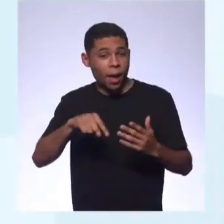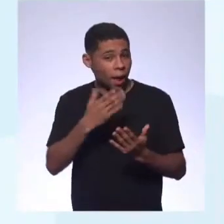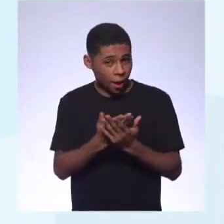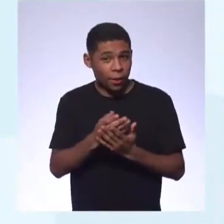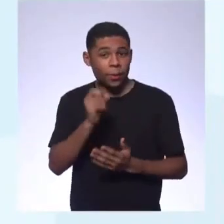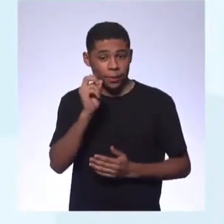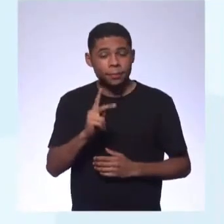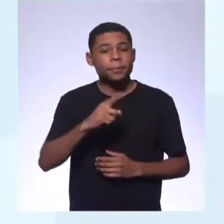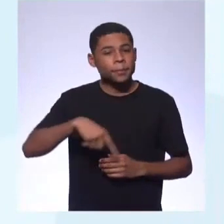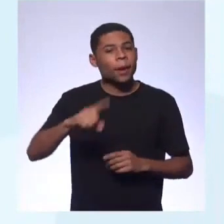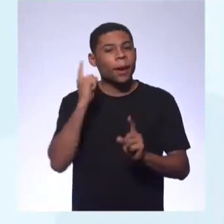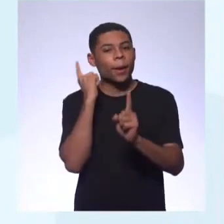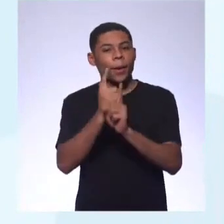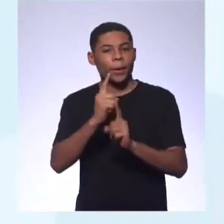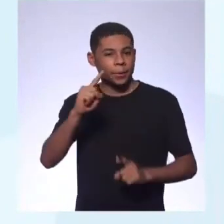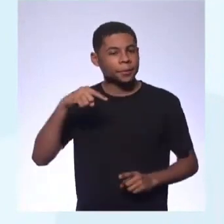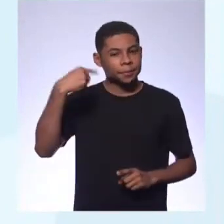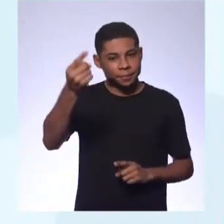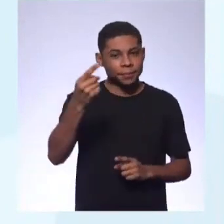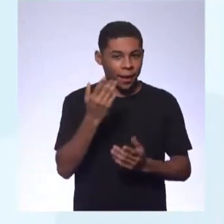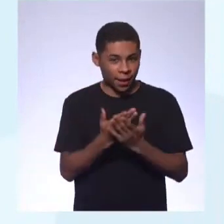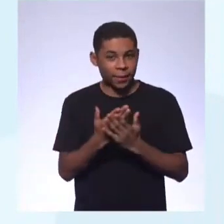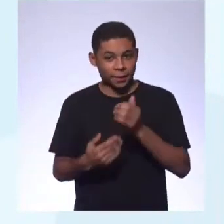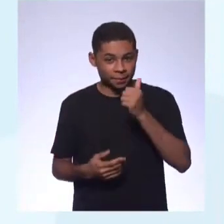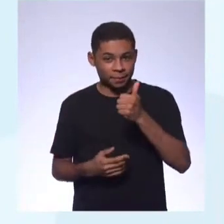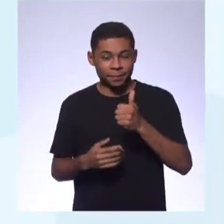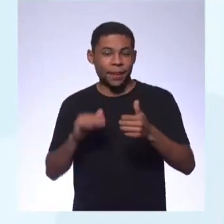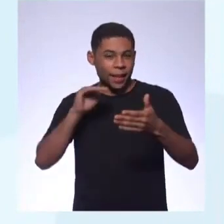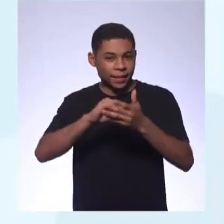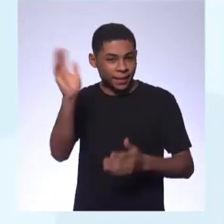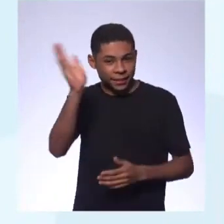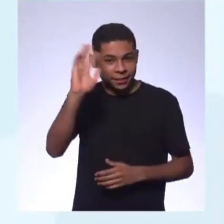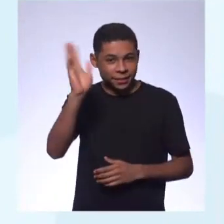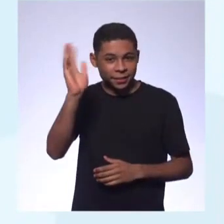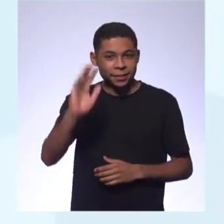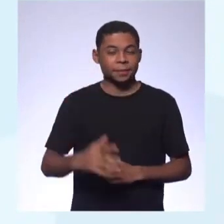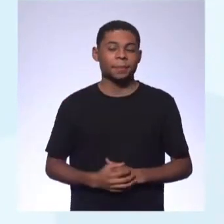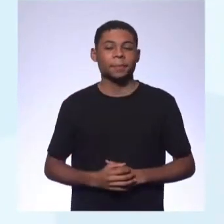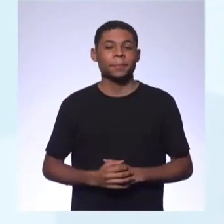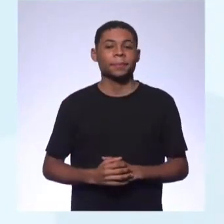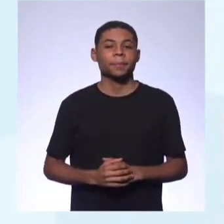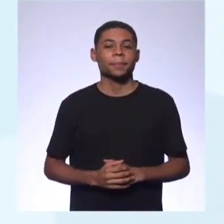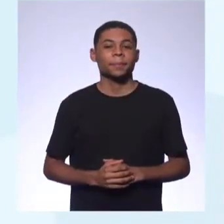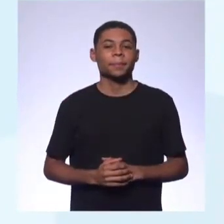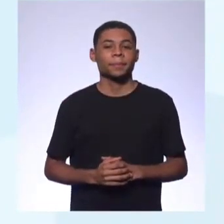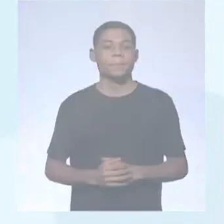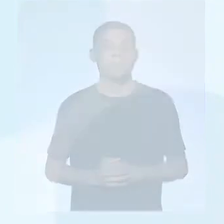aula e a gente se encontra aí na próxima aula. Até mais, gente. Tchau, tchau.